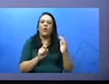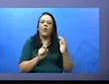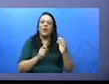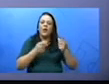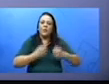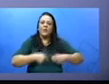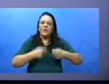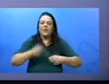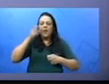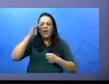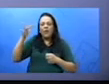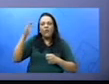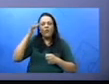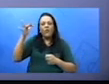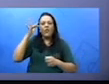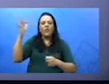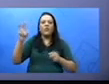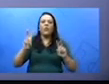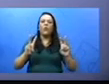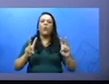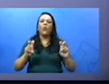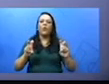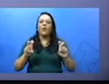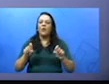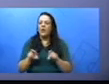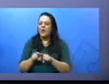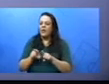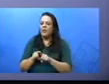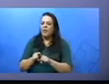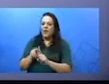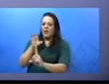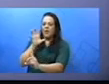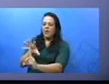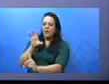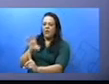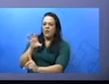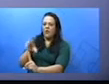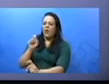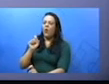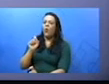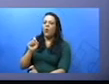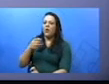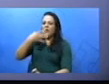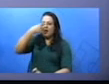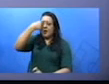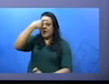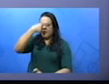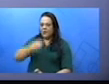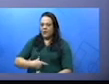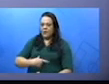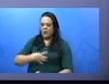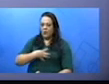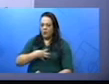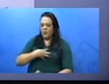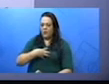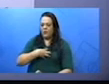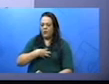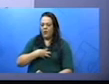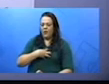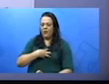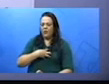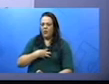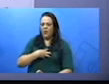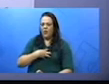tema, ou provocar no leitor sentimentos em relação a determinadas situações da